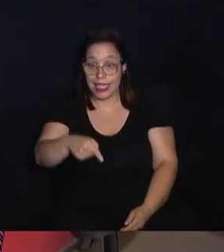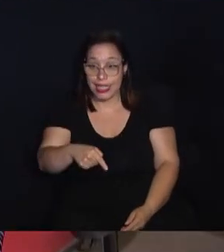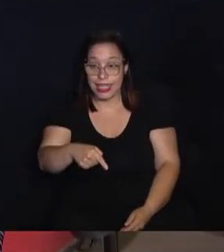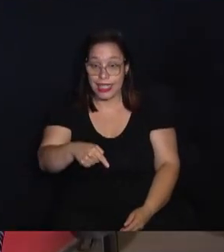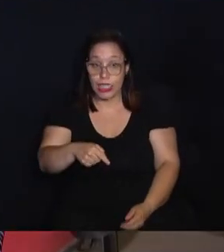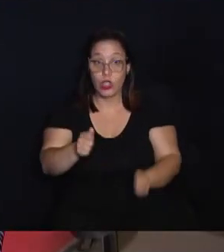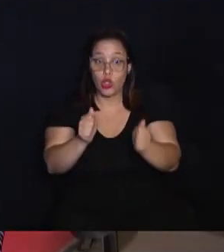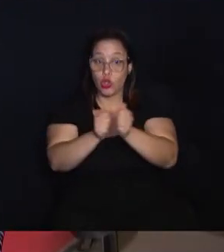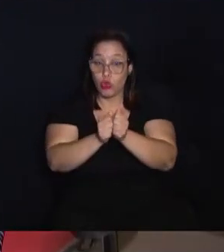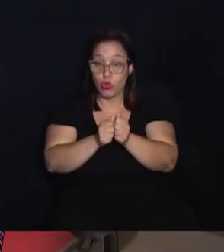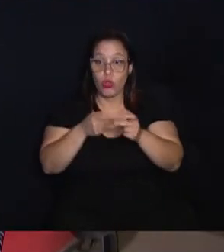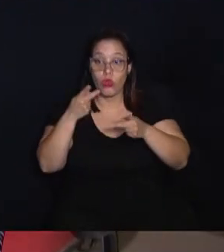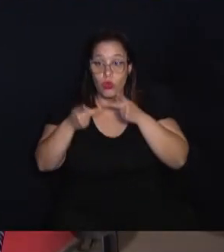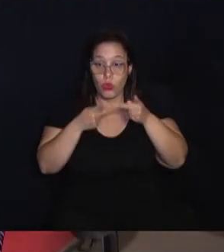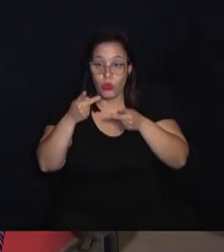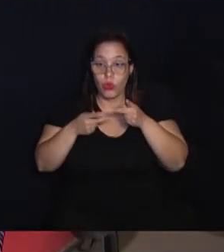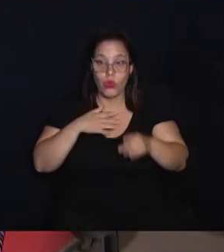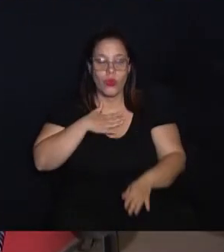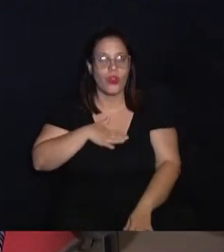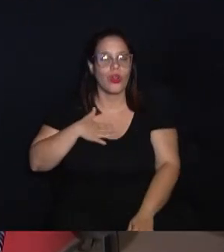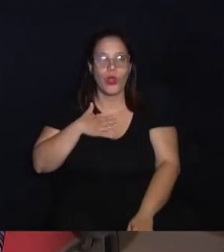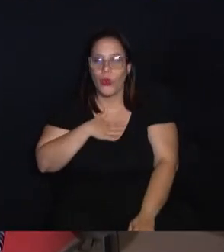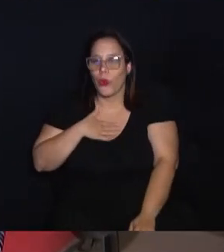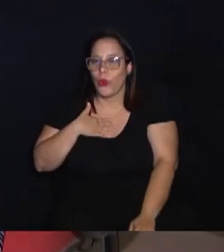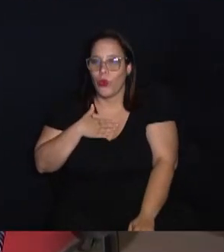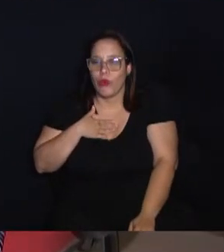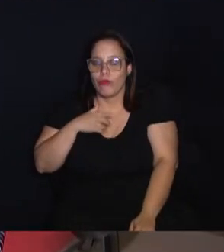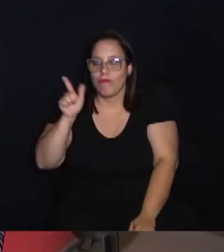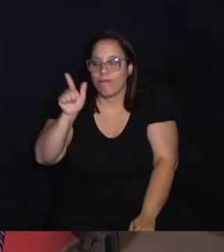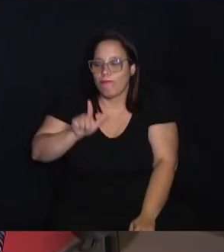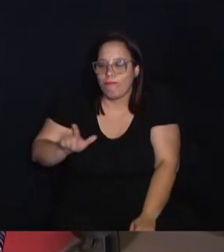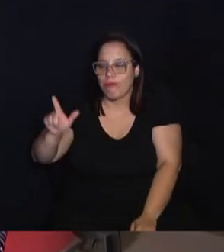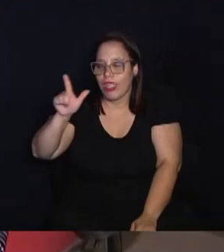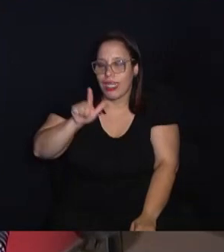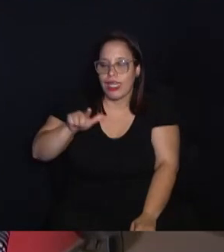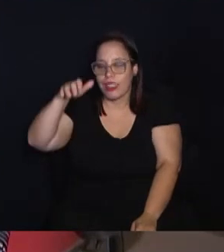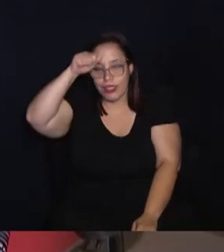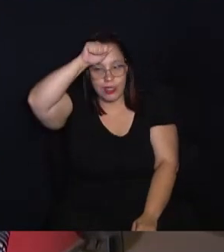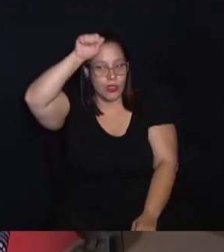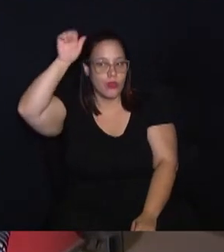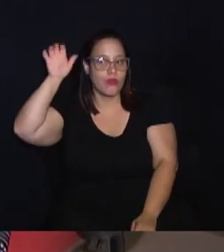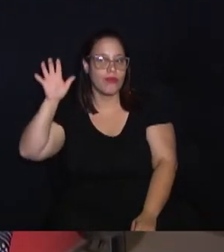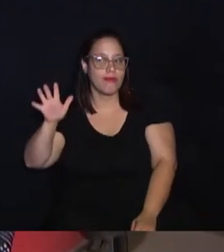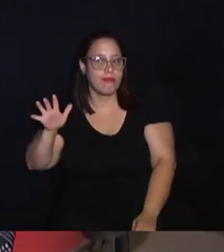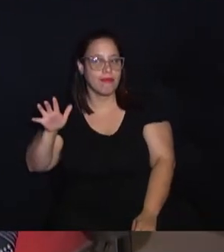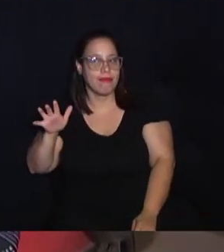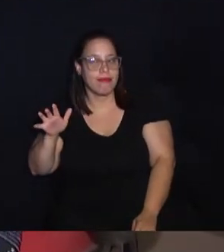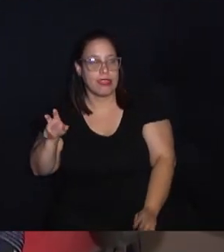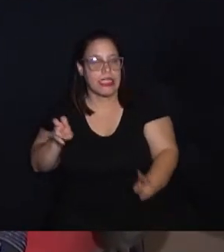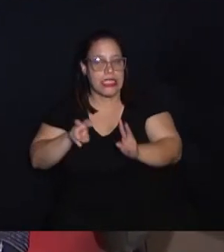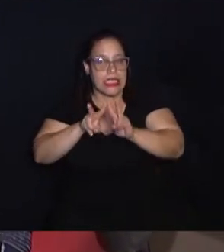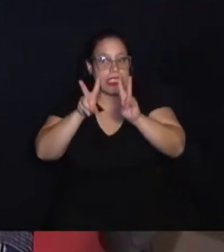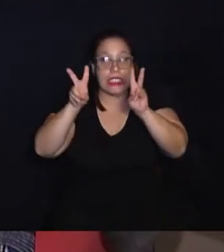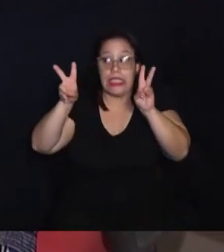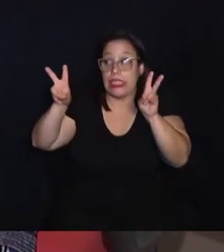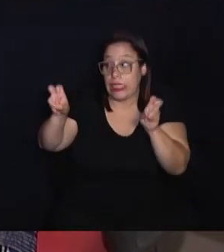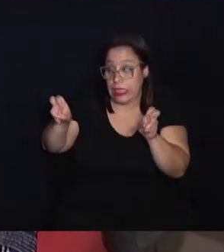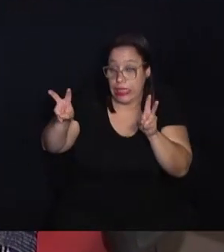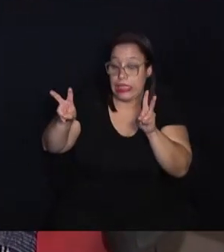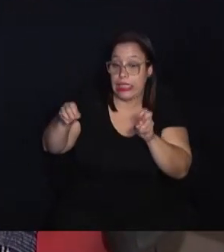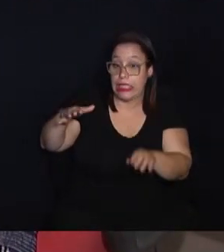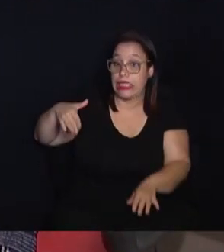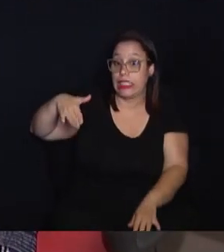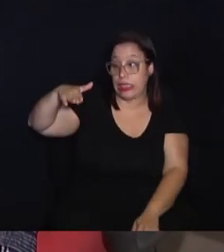com você falando de uma coisa que eu gosto tanto, que são as literaturas africanas. Bom, e esse é um assunto que tem ganhado cada